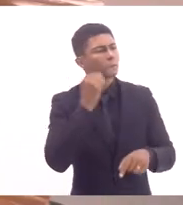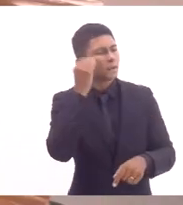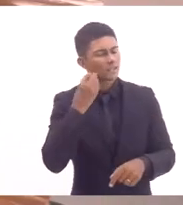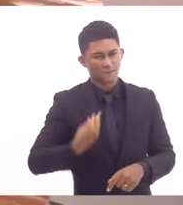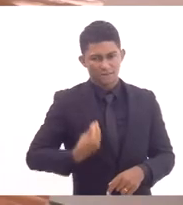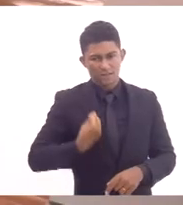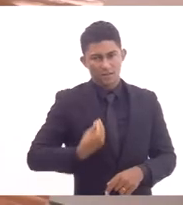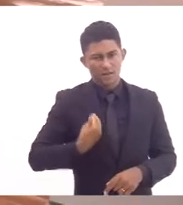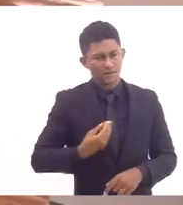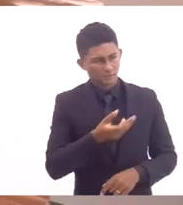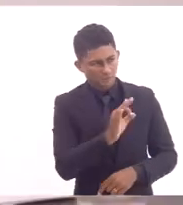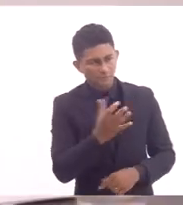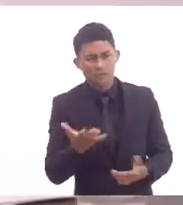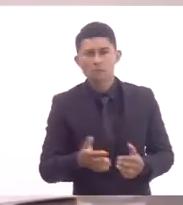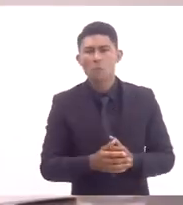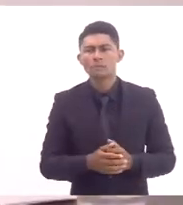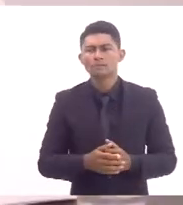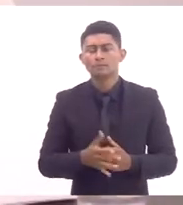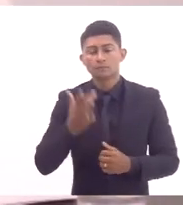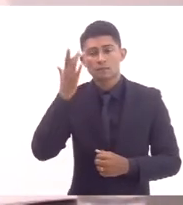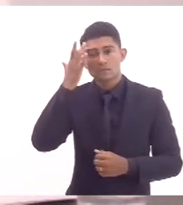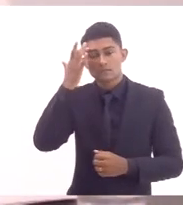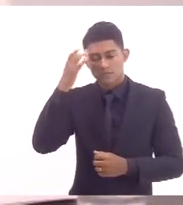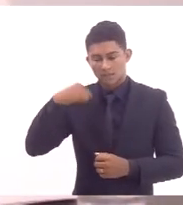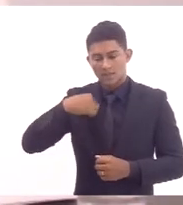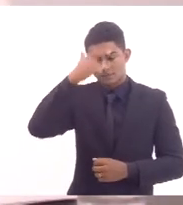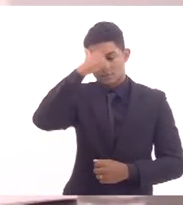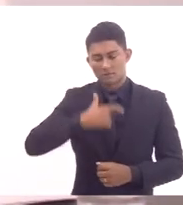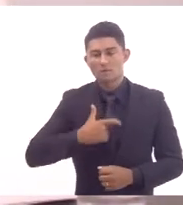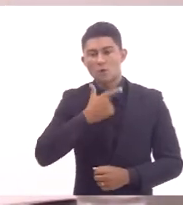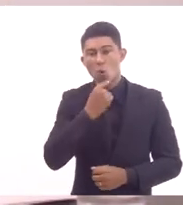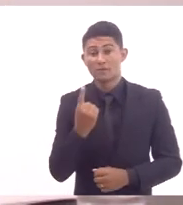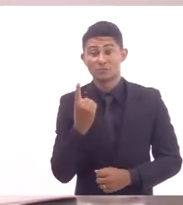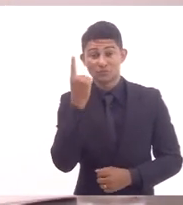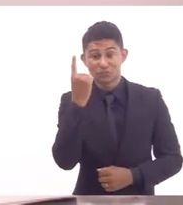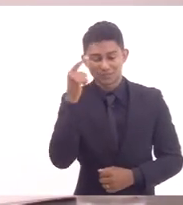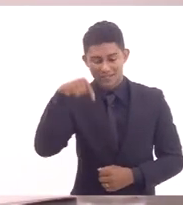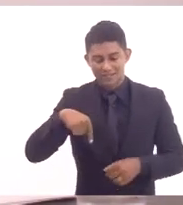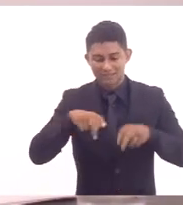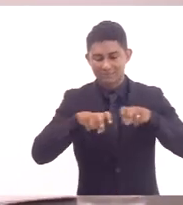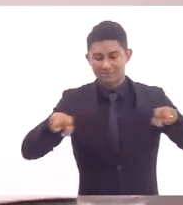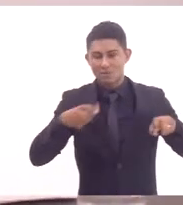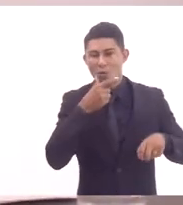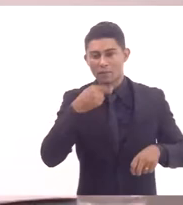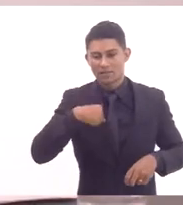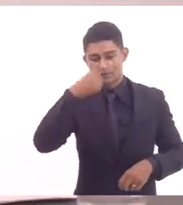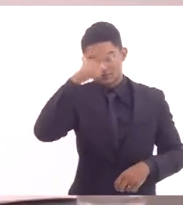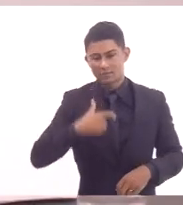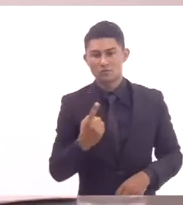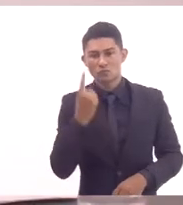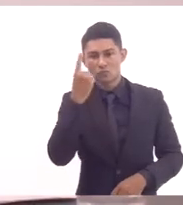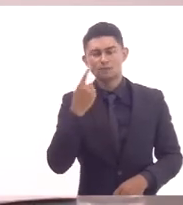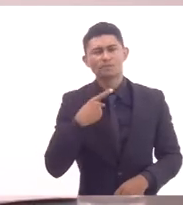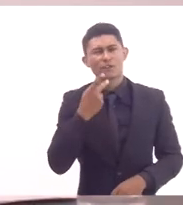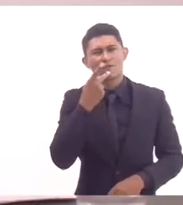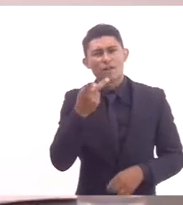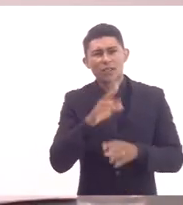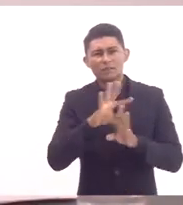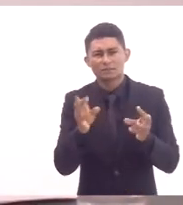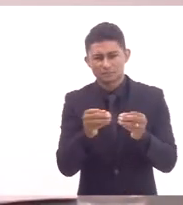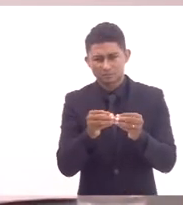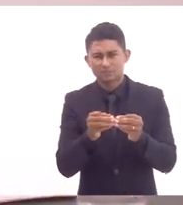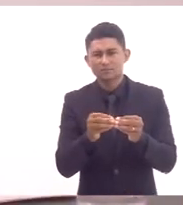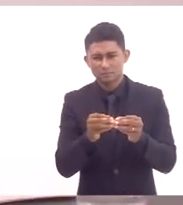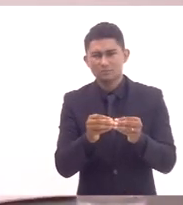fala eu acho que até tem que comunico o homem aqui na cota aqui da mesa ia dar palavra é muito curta até para não